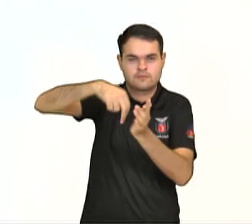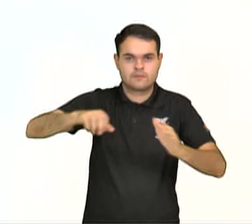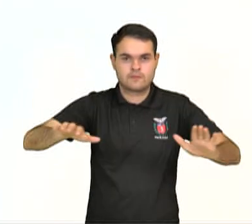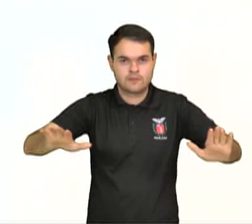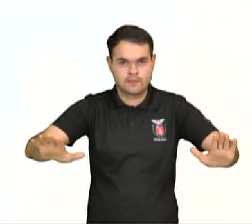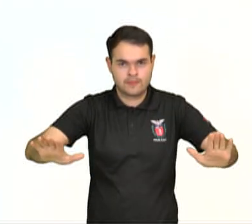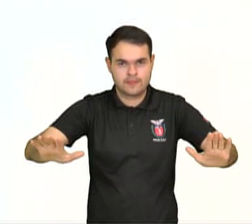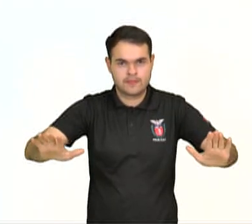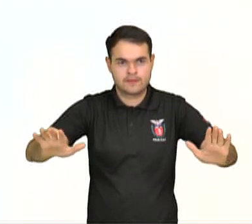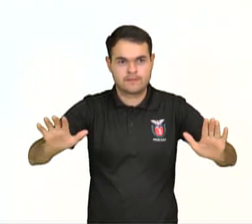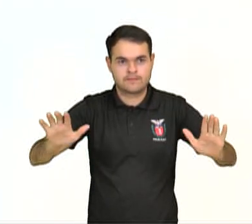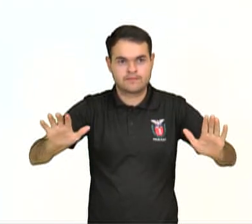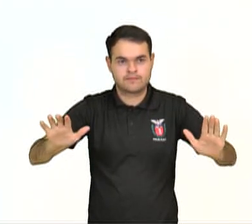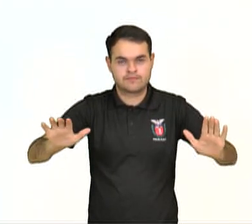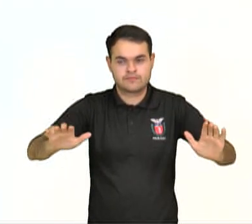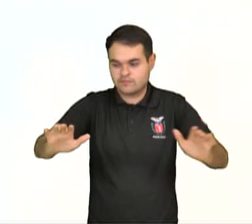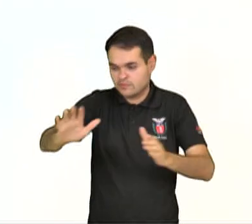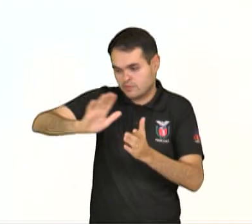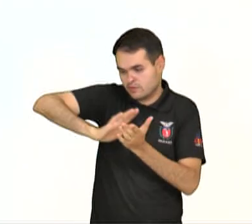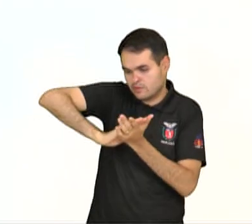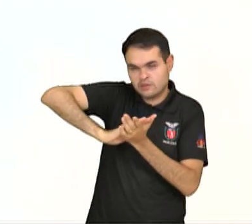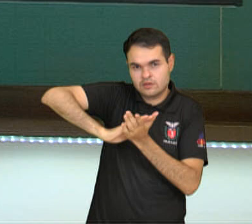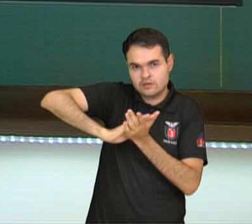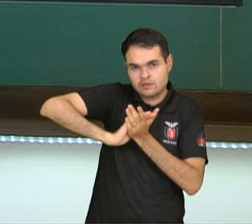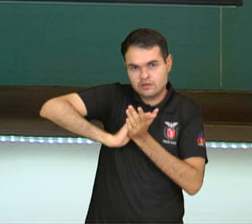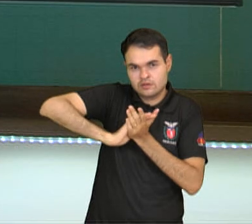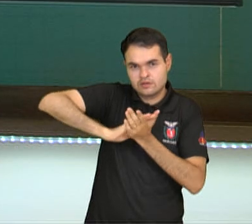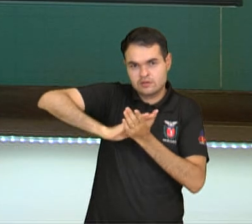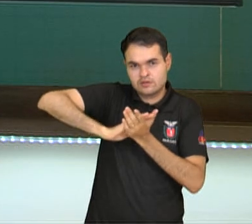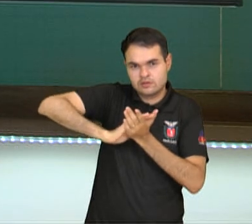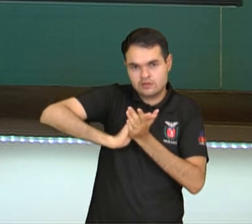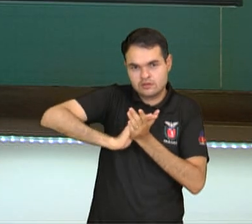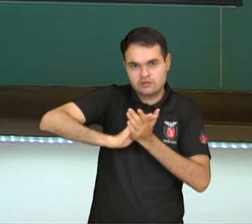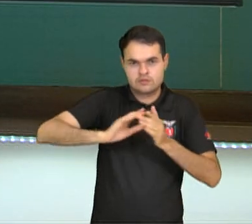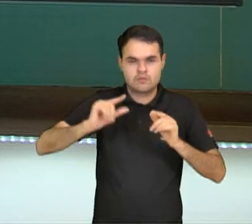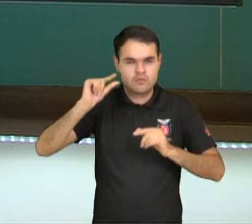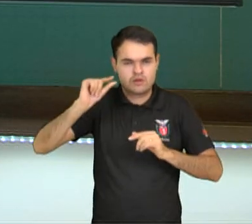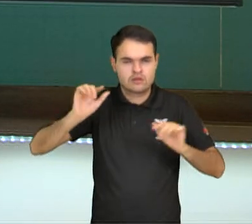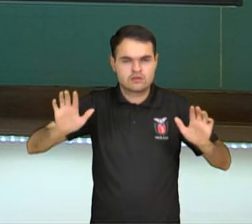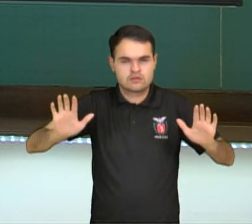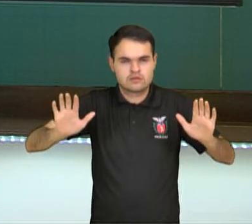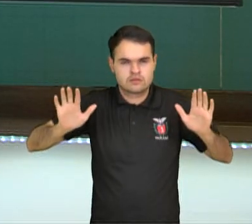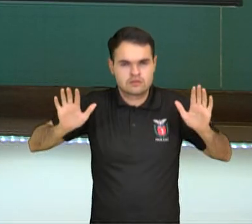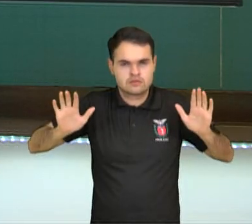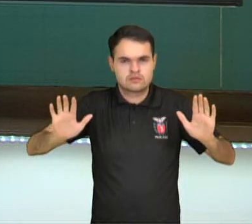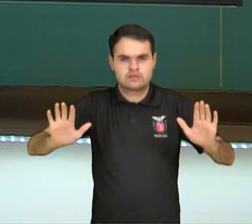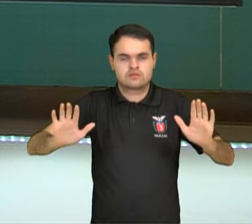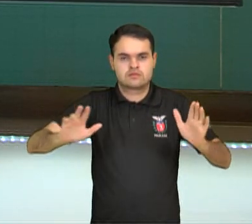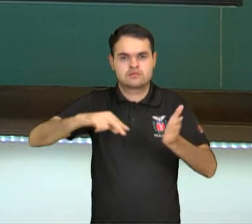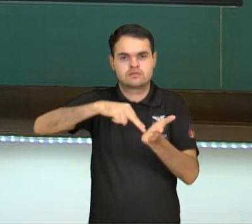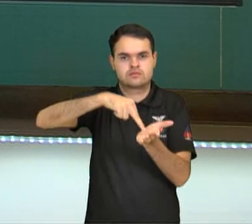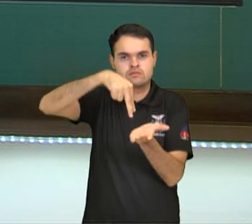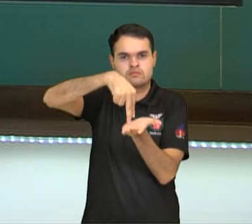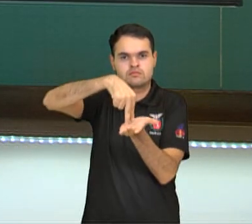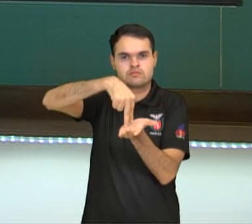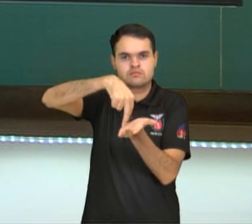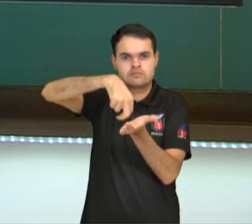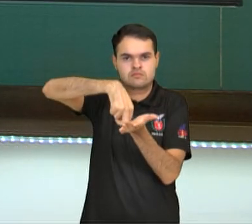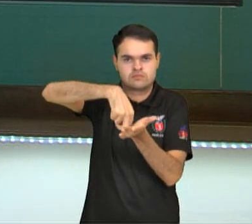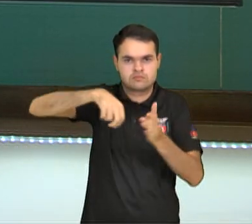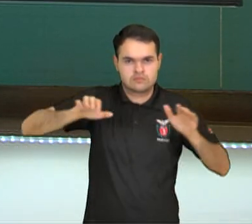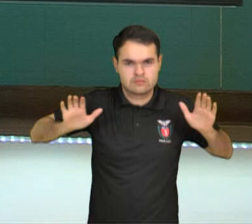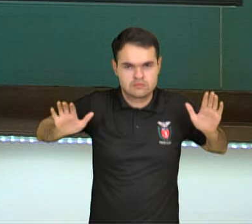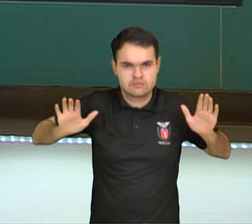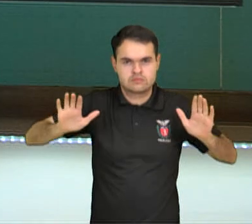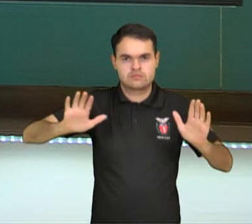os cotovelos e faz uma leve flexão de braço. Agora volta para a posição de agachamento,